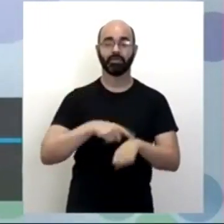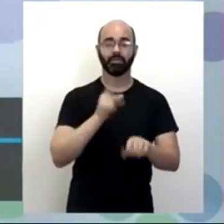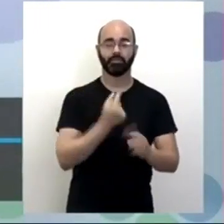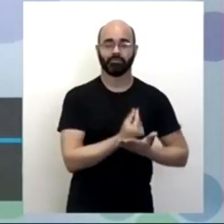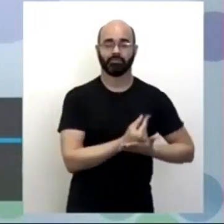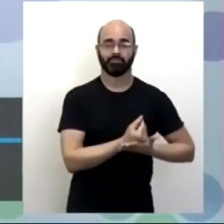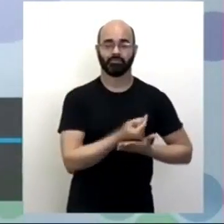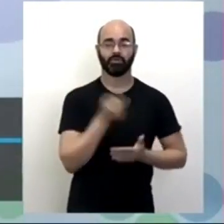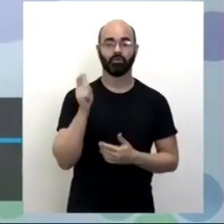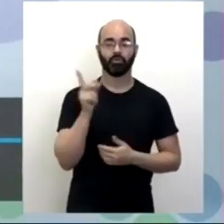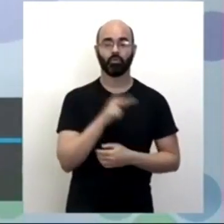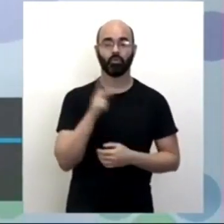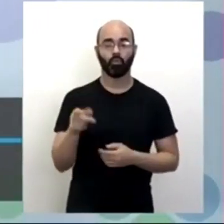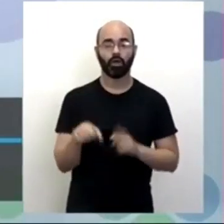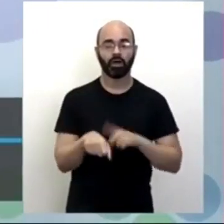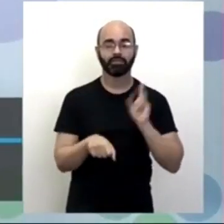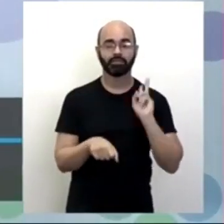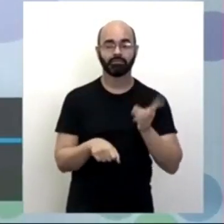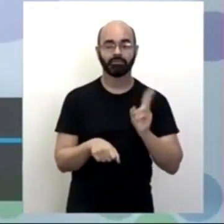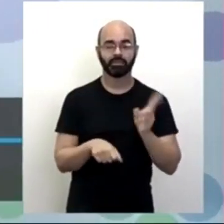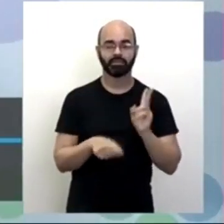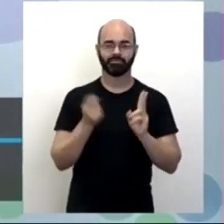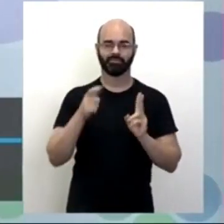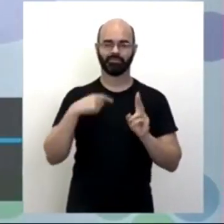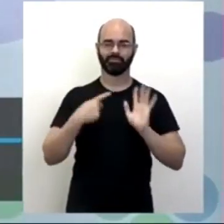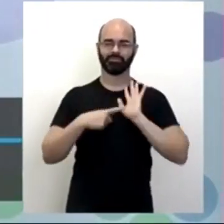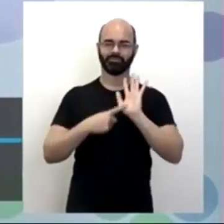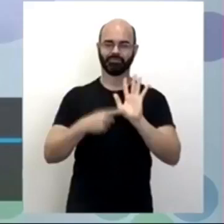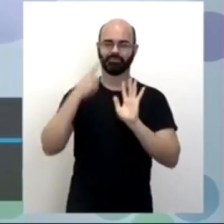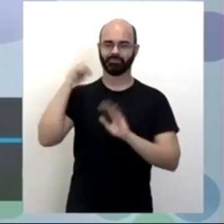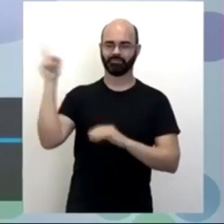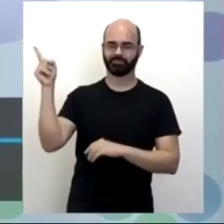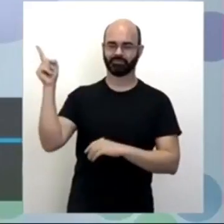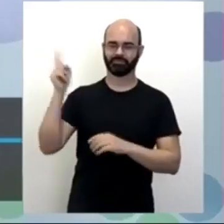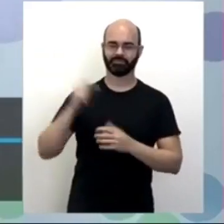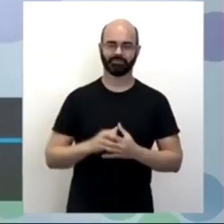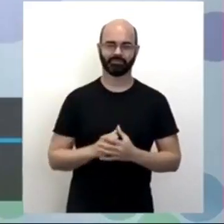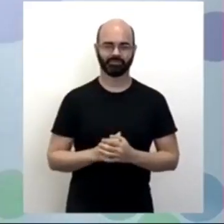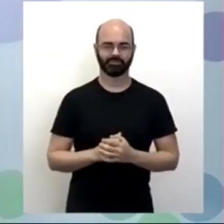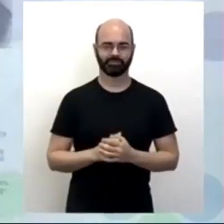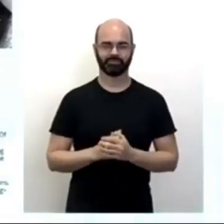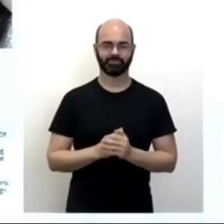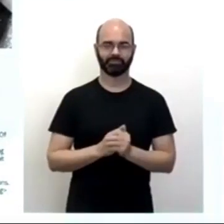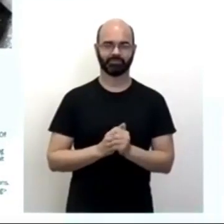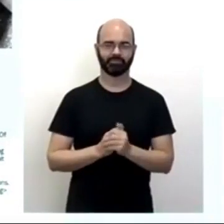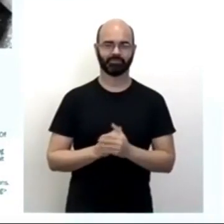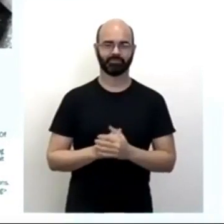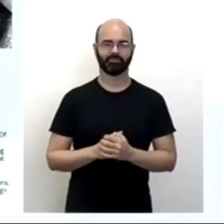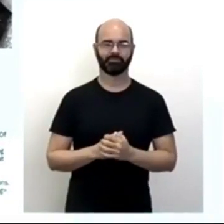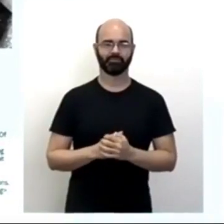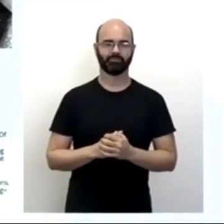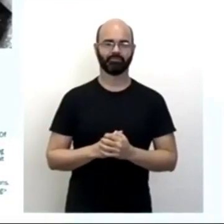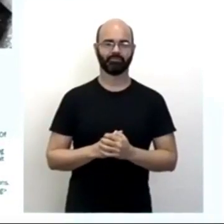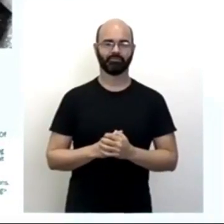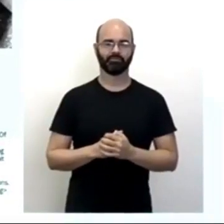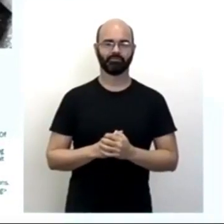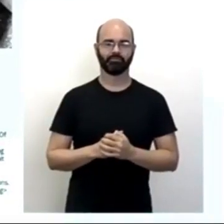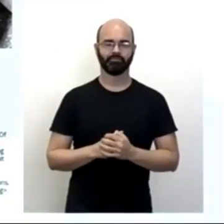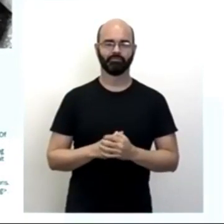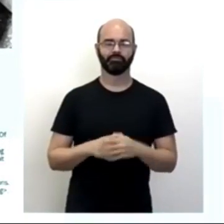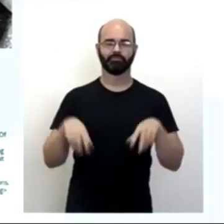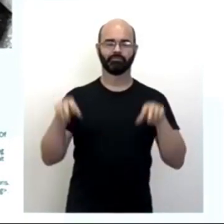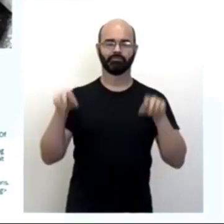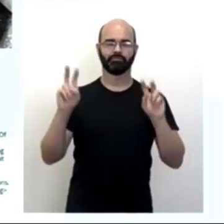mostrando que a reação foi bastante rápida. Vamos colocar no LED o próximo, por favor? Vamos lá. A gente vai falar agora